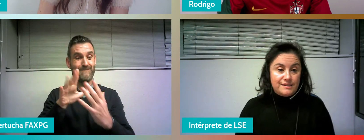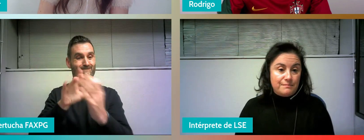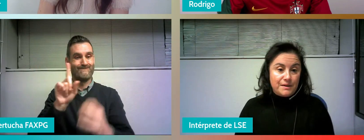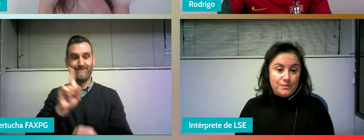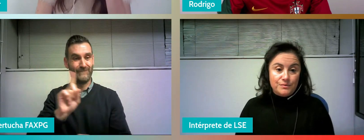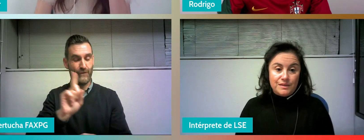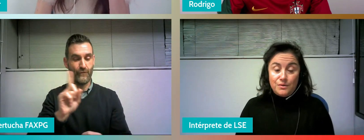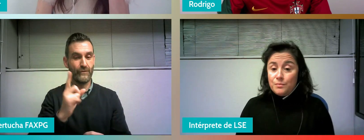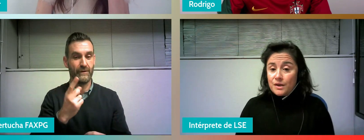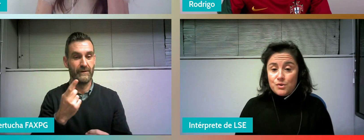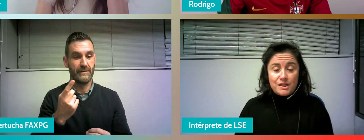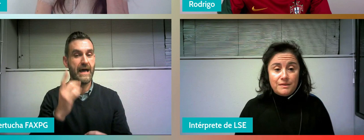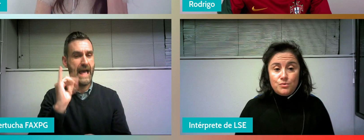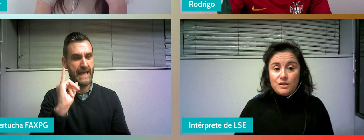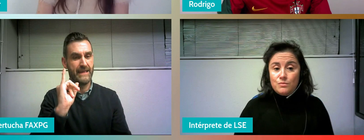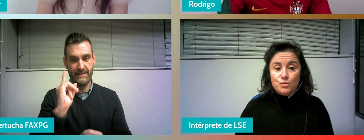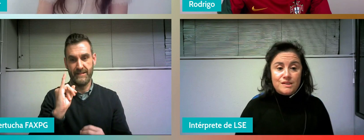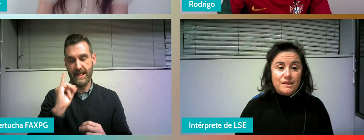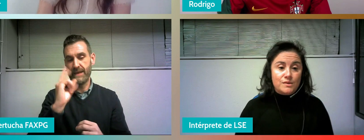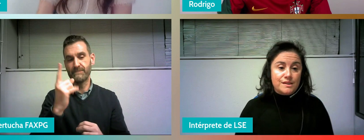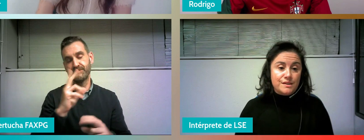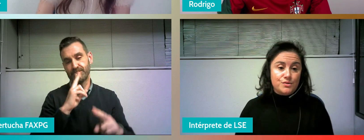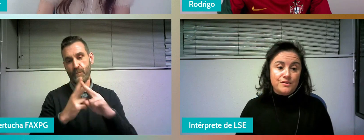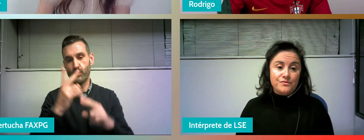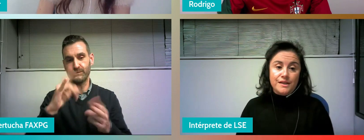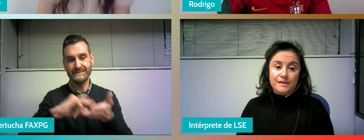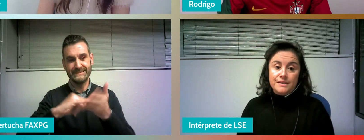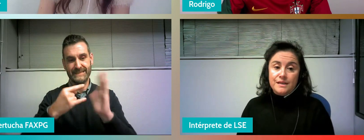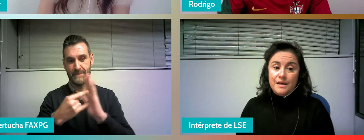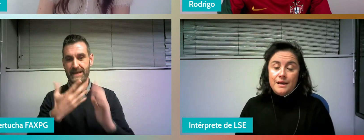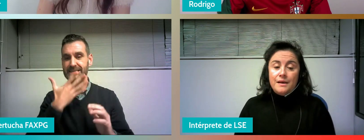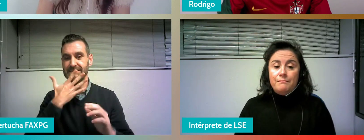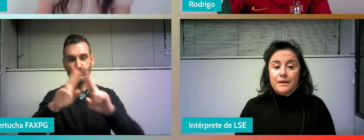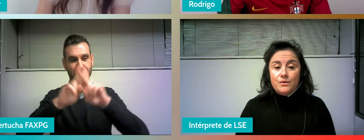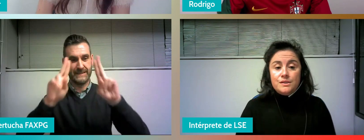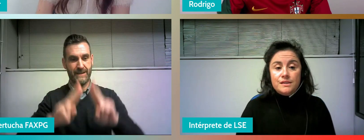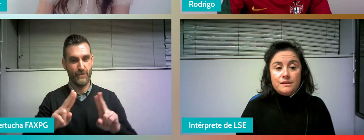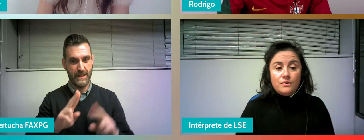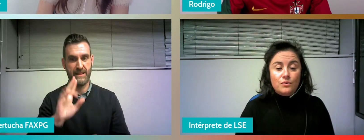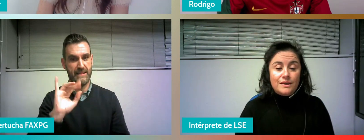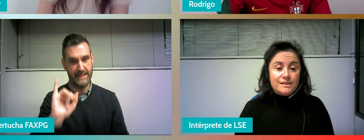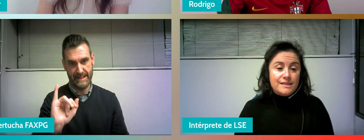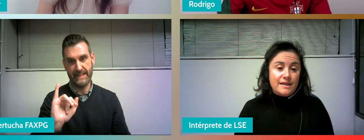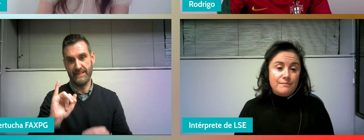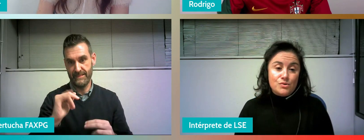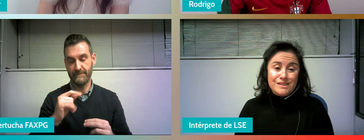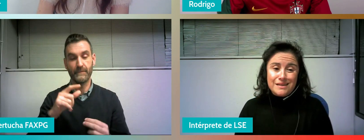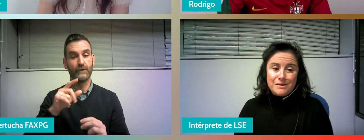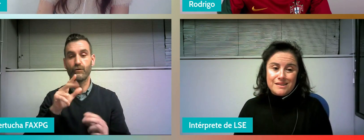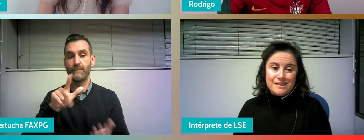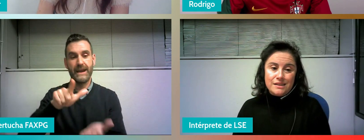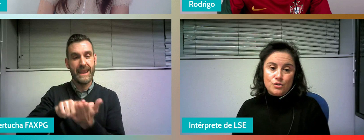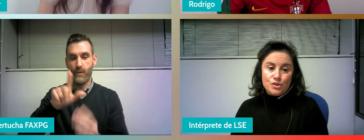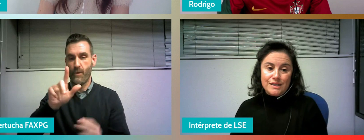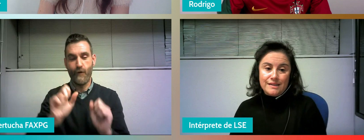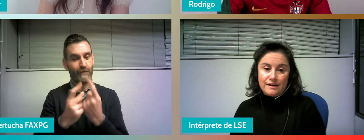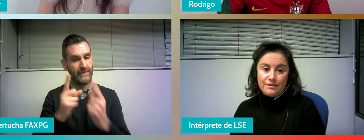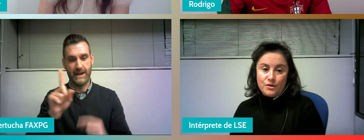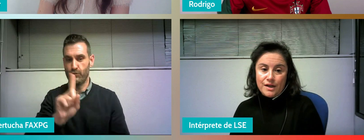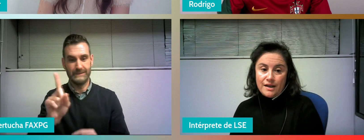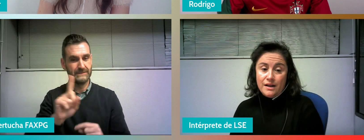sordas, hai esta pregunta, non? Porque, lógicamente, usamos dúas linguas de signos diferentes. Pero existe o que se chama o sistema de